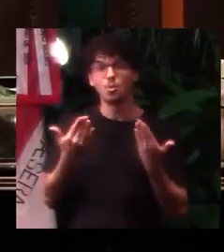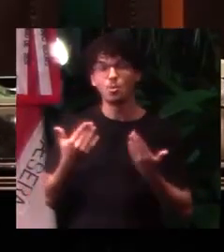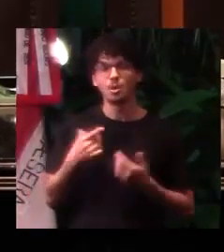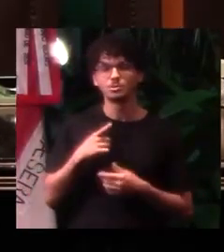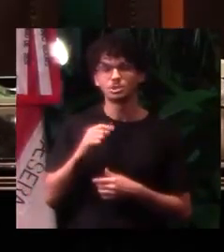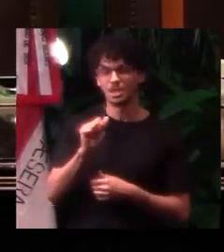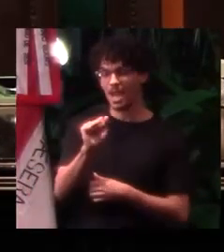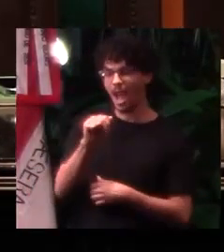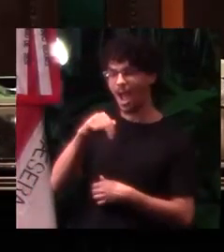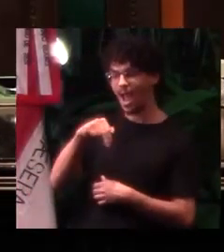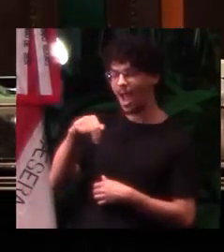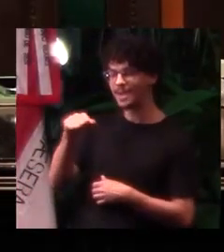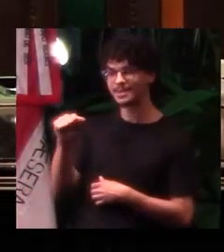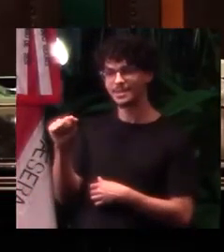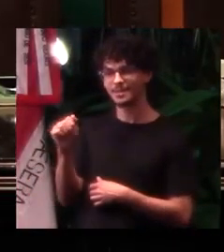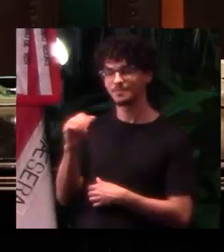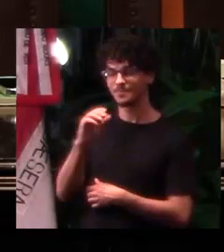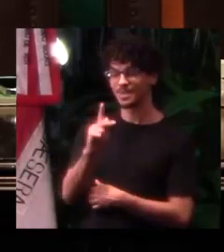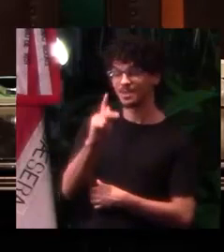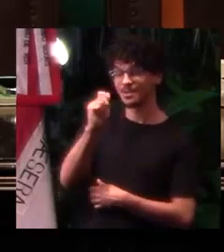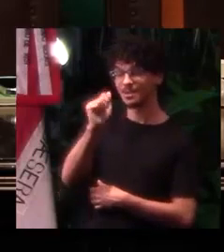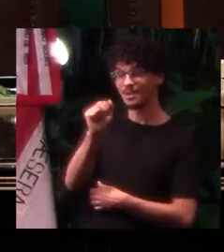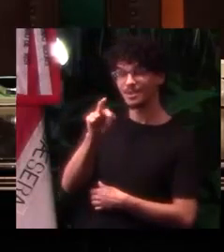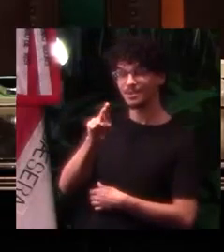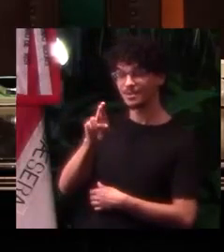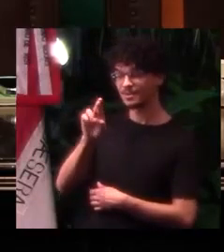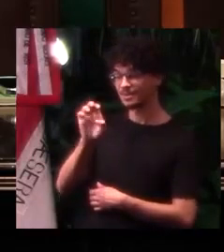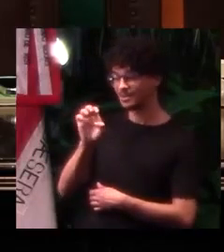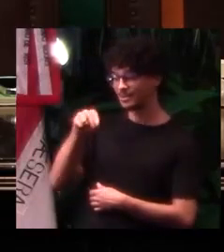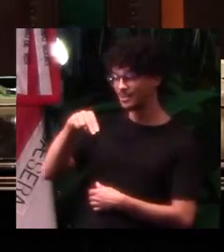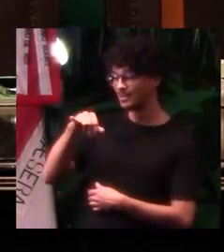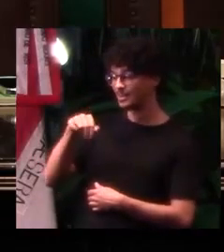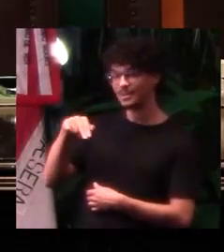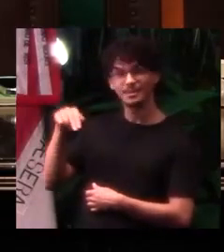Karenina ou de Dom Casmurro.